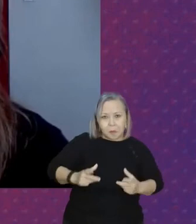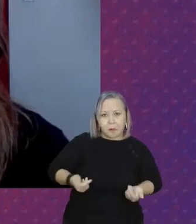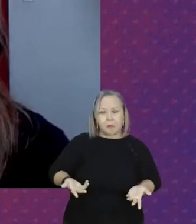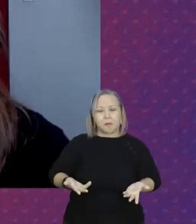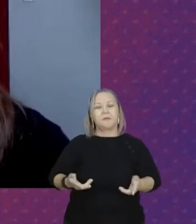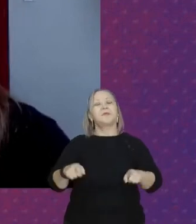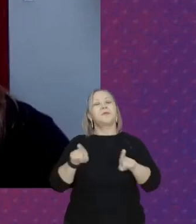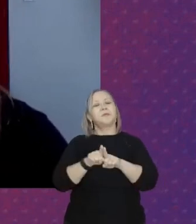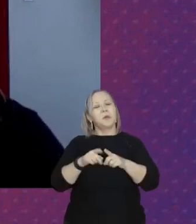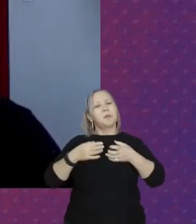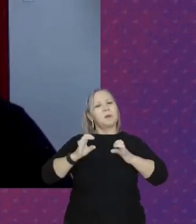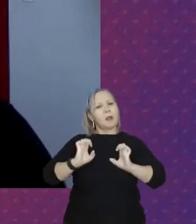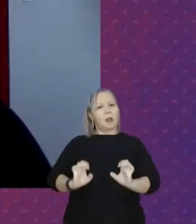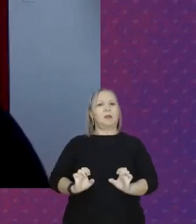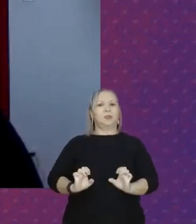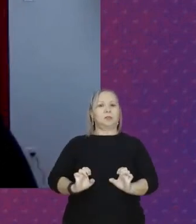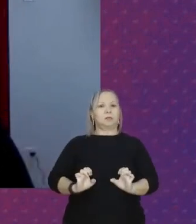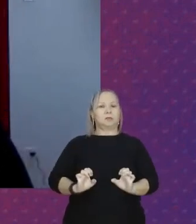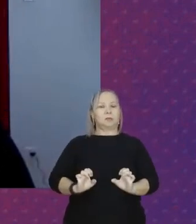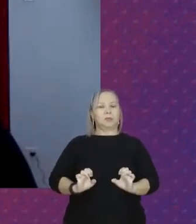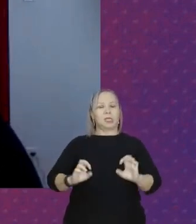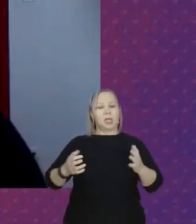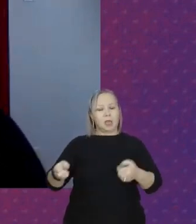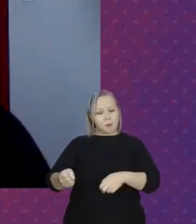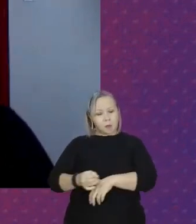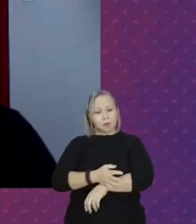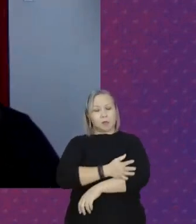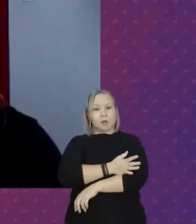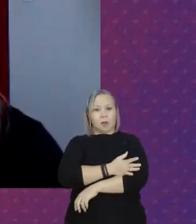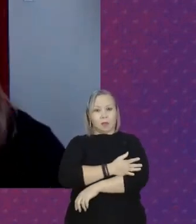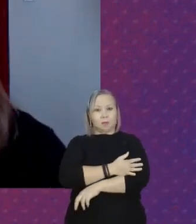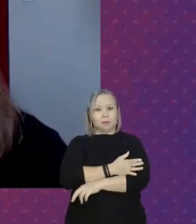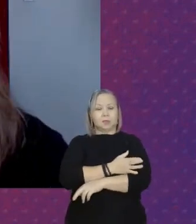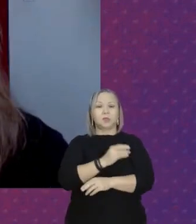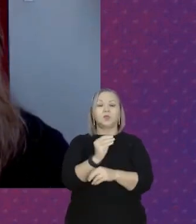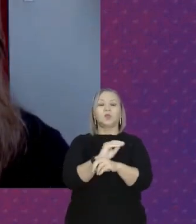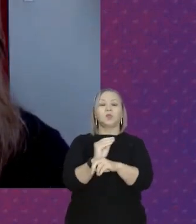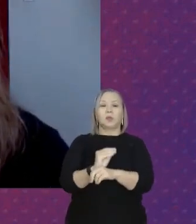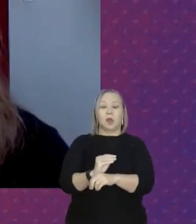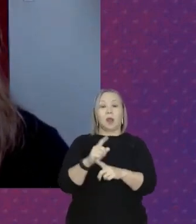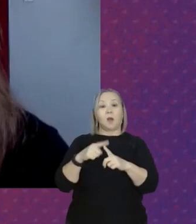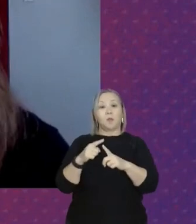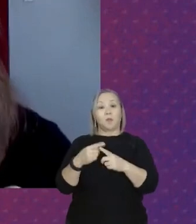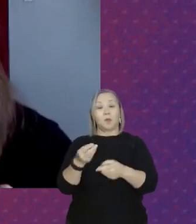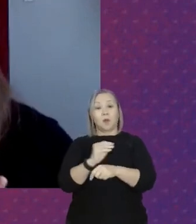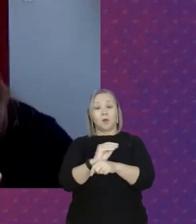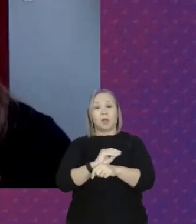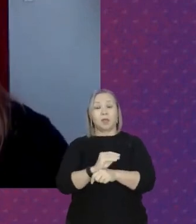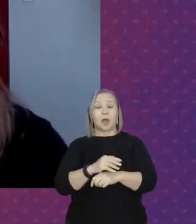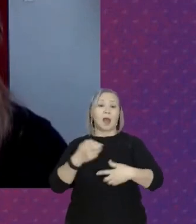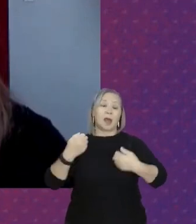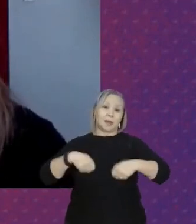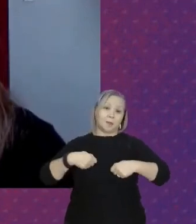relacionais, éticas, emocionais do cuidado, porque o cuidado ele requer,